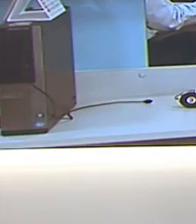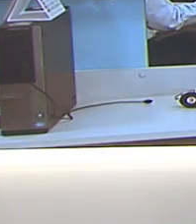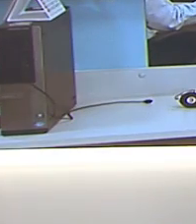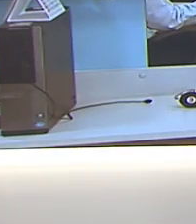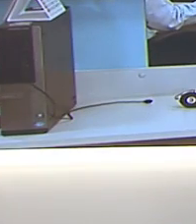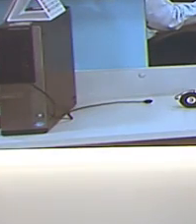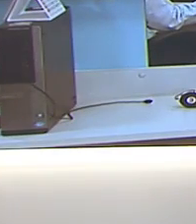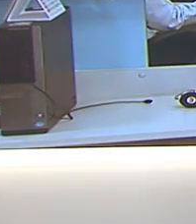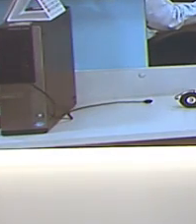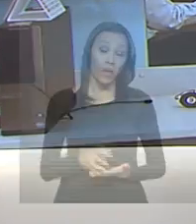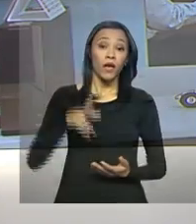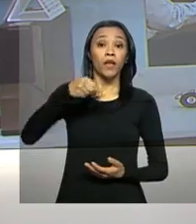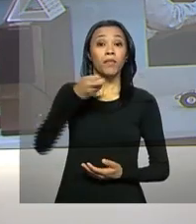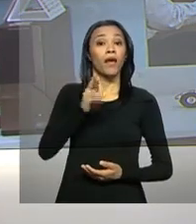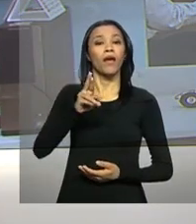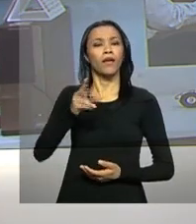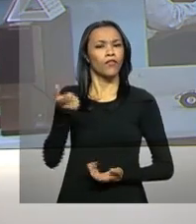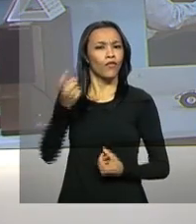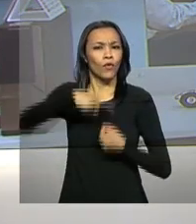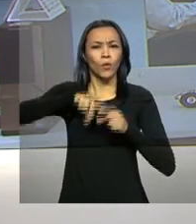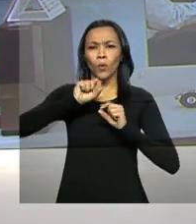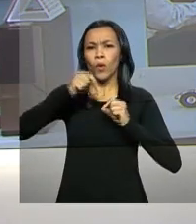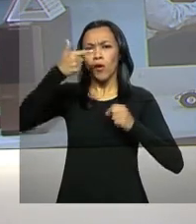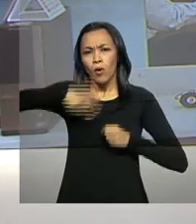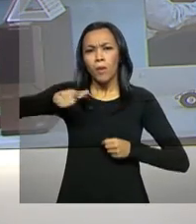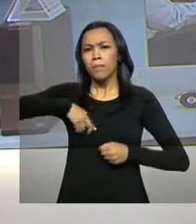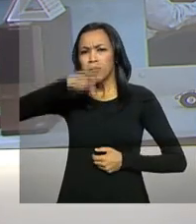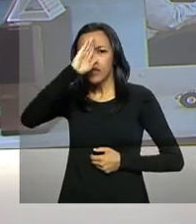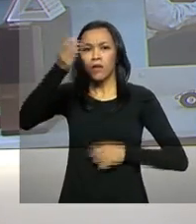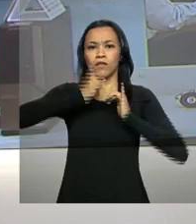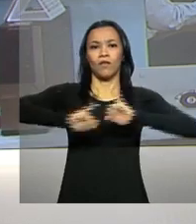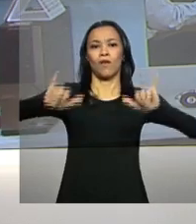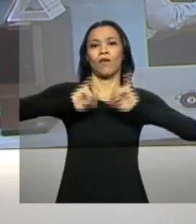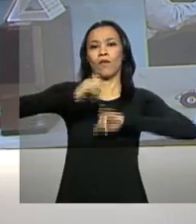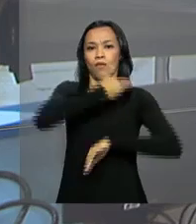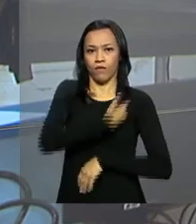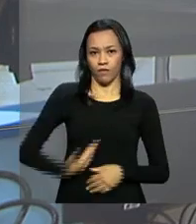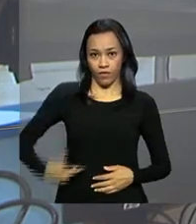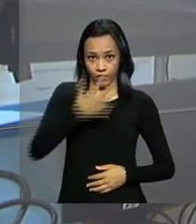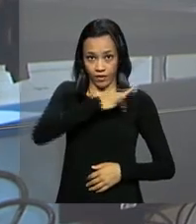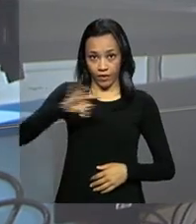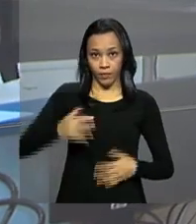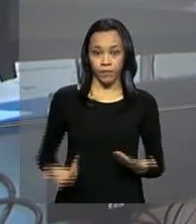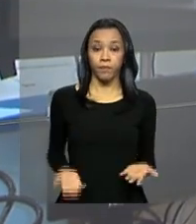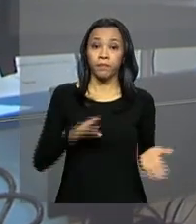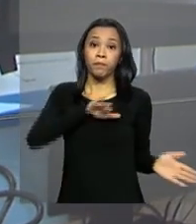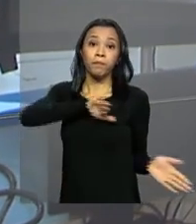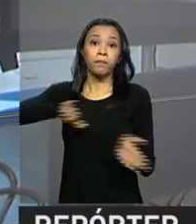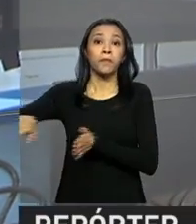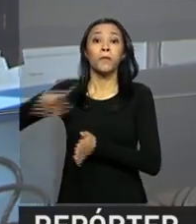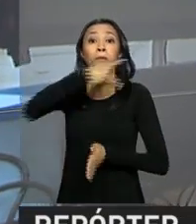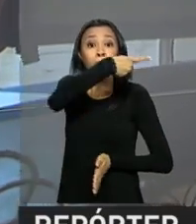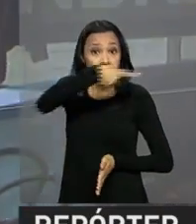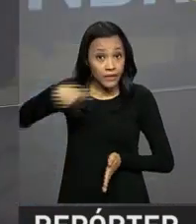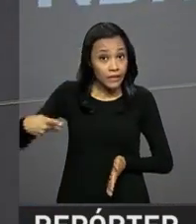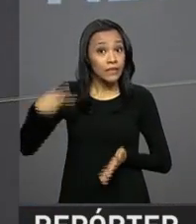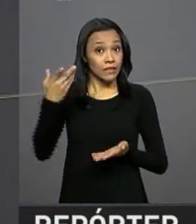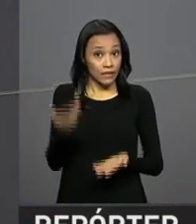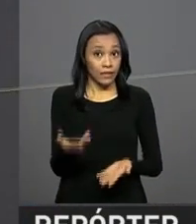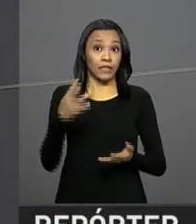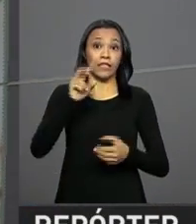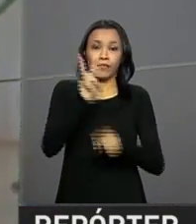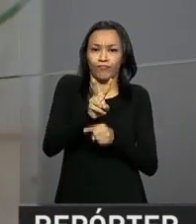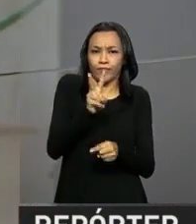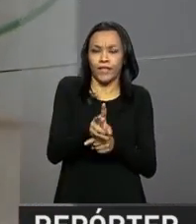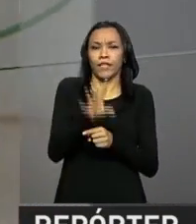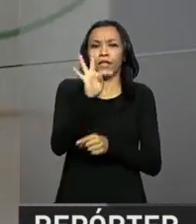Olá, o repórter NBR está de volta com as principais notícias do governo federal. O presidente interino Michel Temer tem agenda em Brasília.